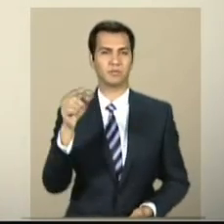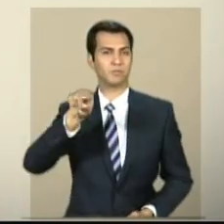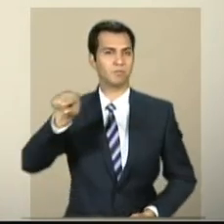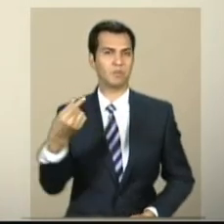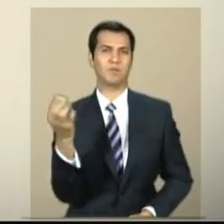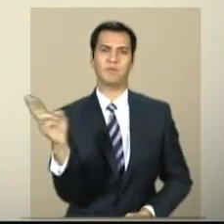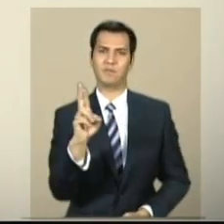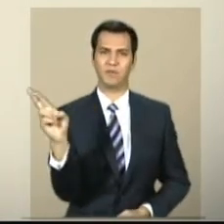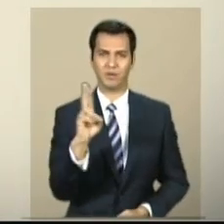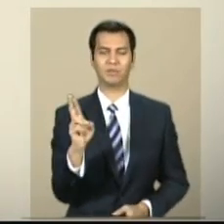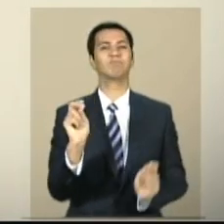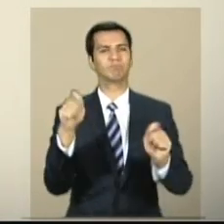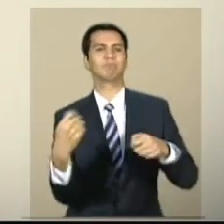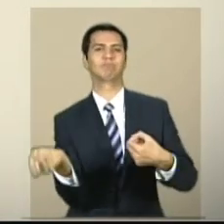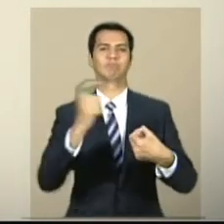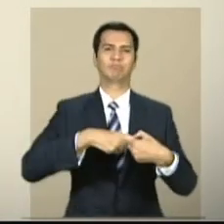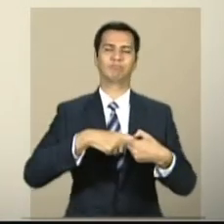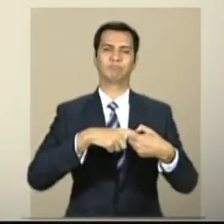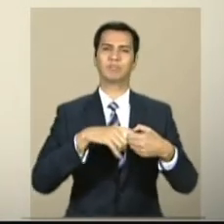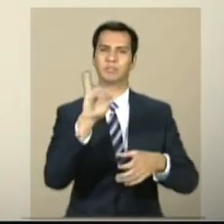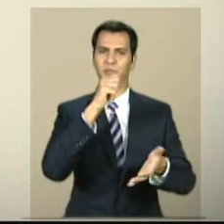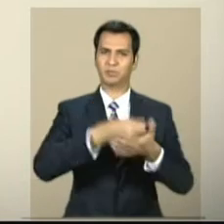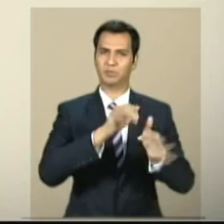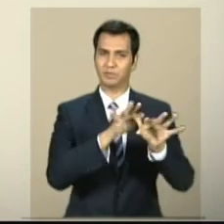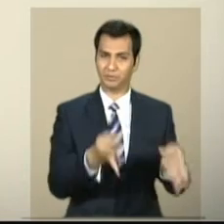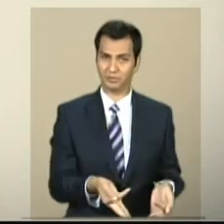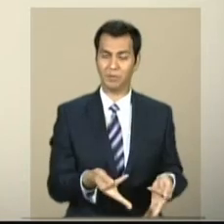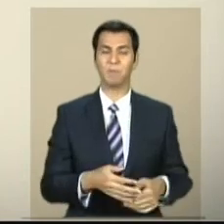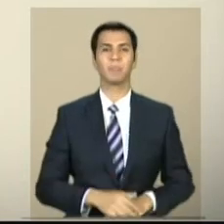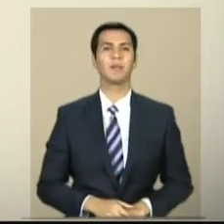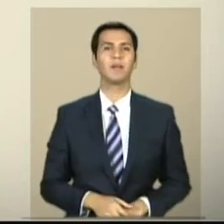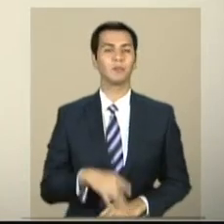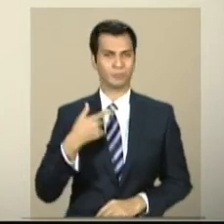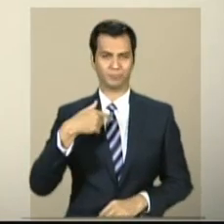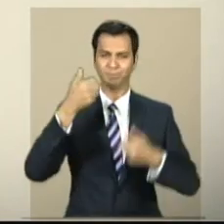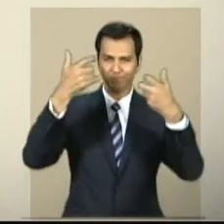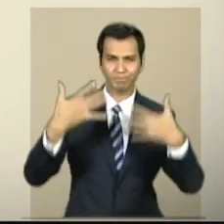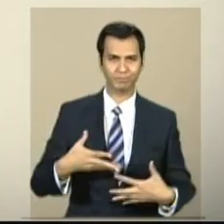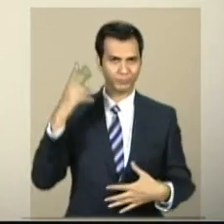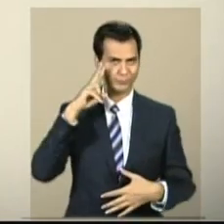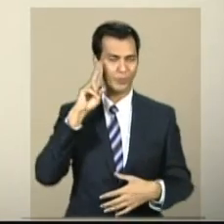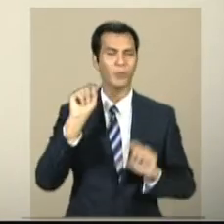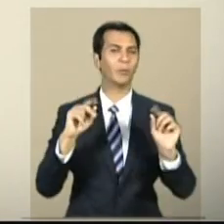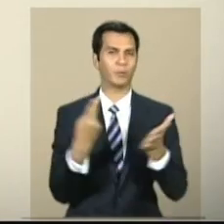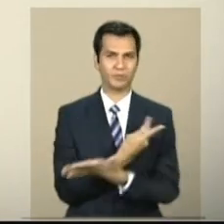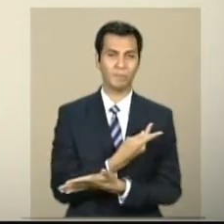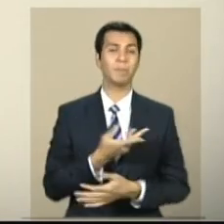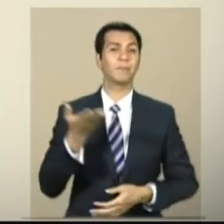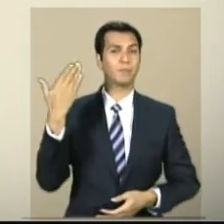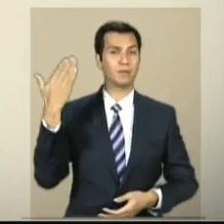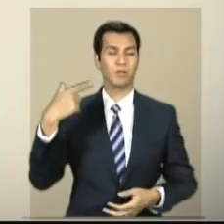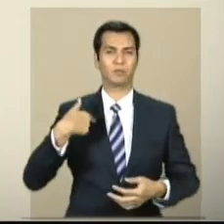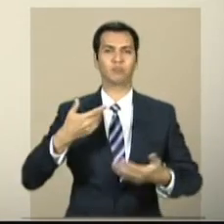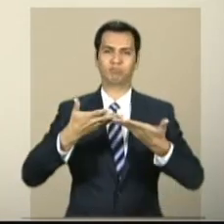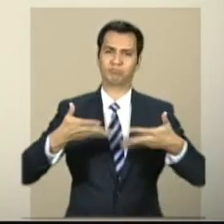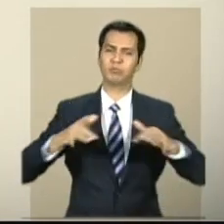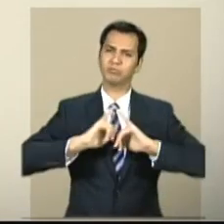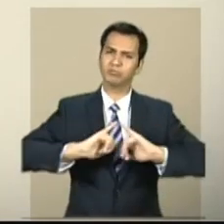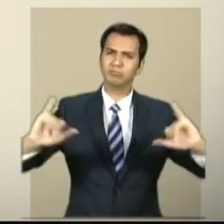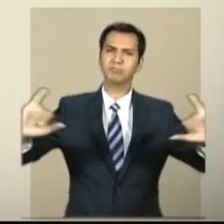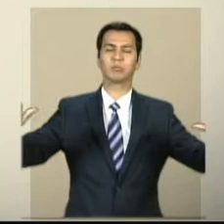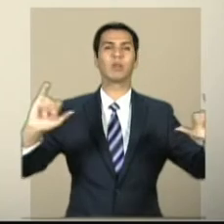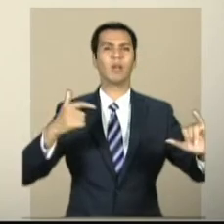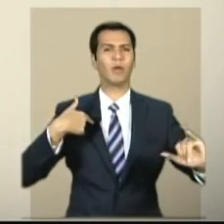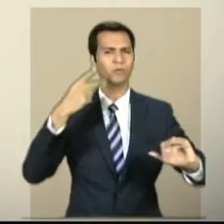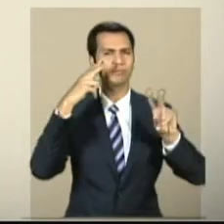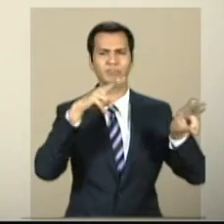R$3.600.000. Vou te contar uma coisa. No dia em que nós anunciamos estas mudanças, eu vi a satisfação no